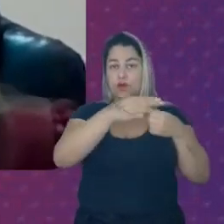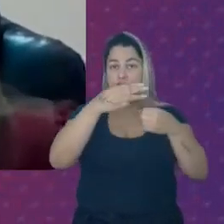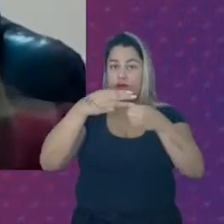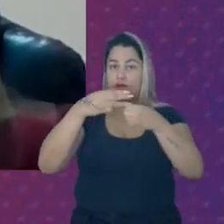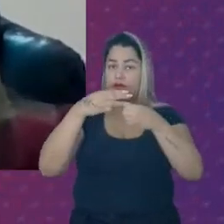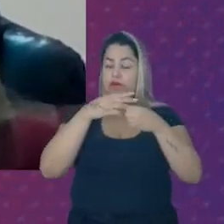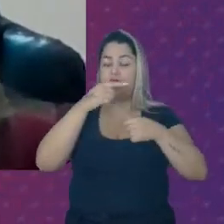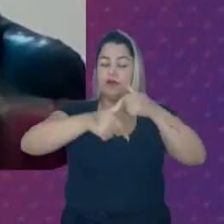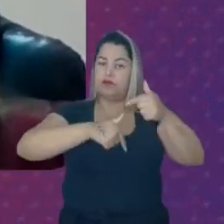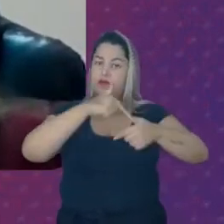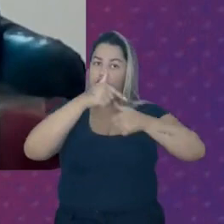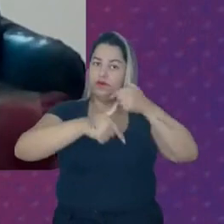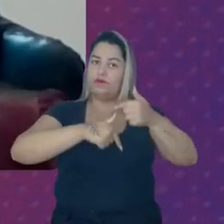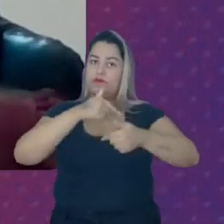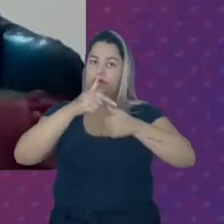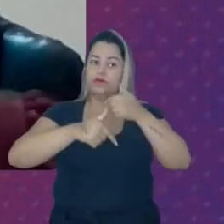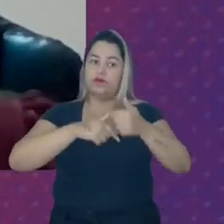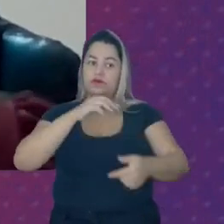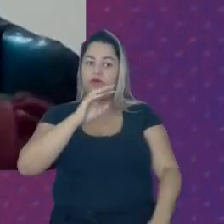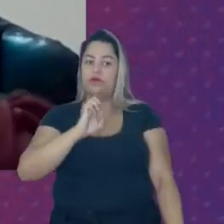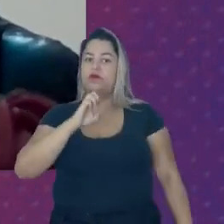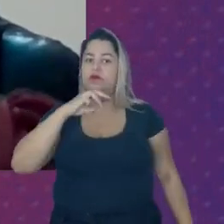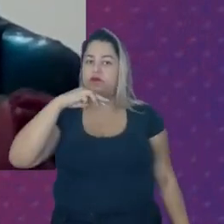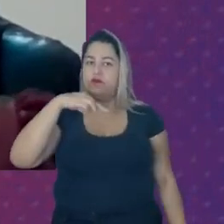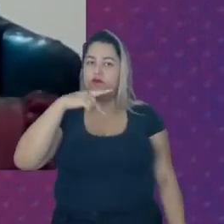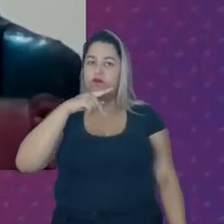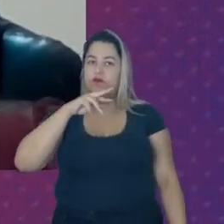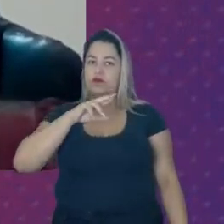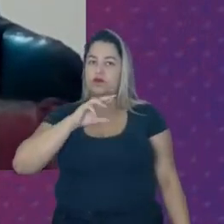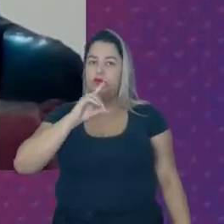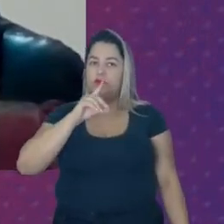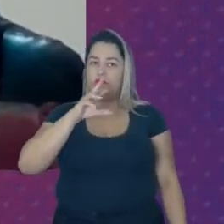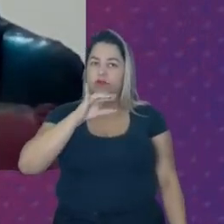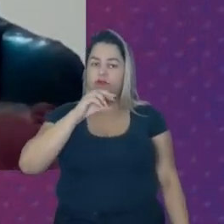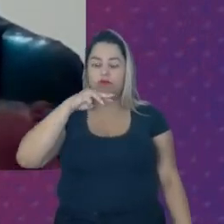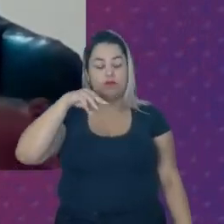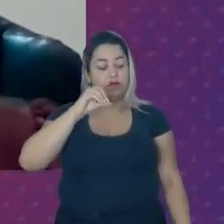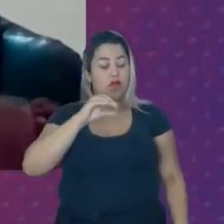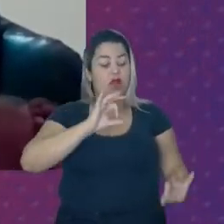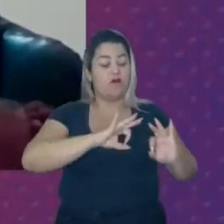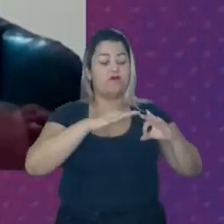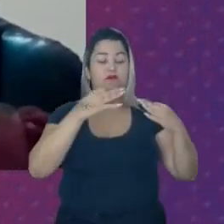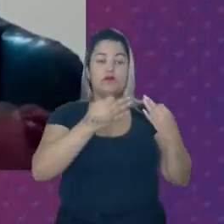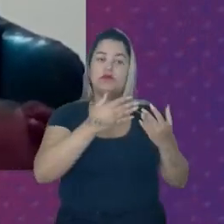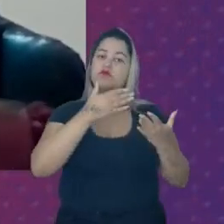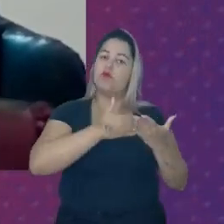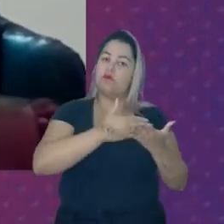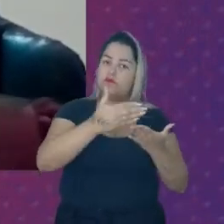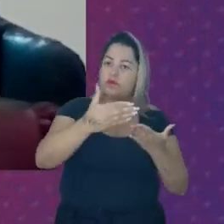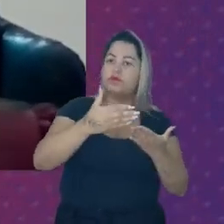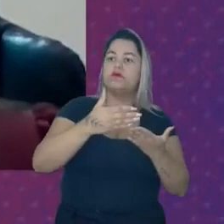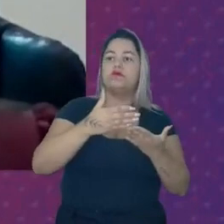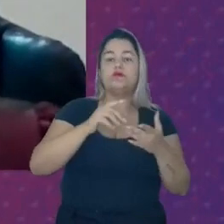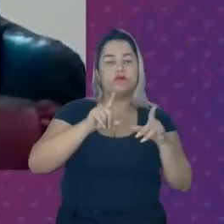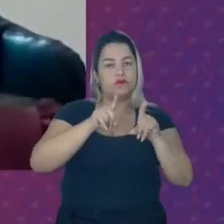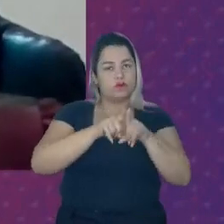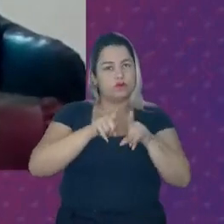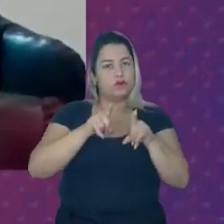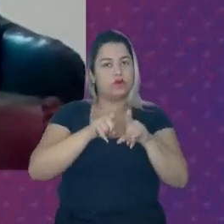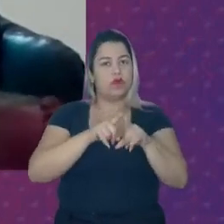muito a questão do empreendedorismo. Então, que é fazer com que essas famílias, elas comecem a empreender, a ter